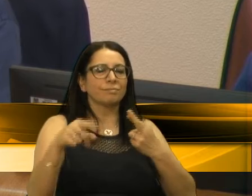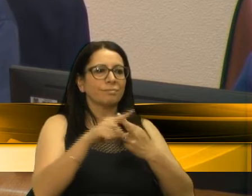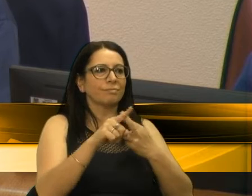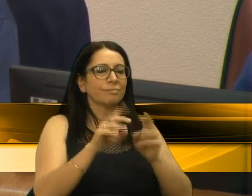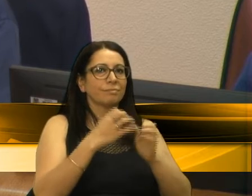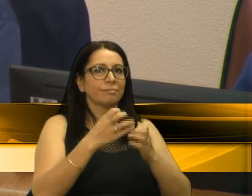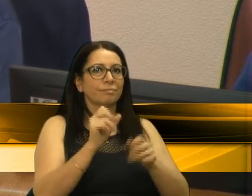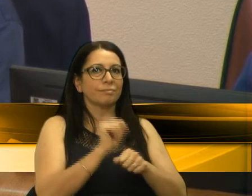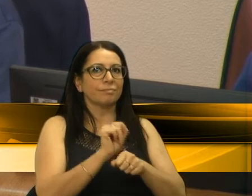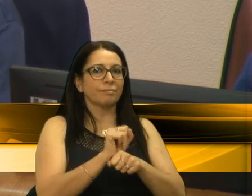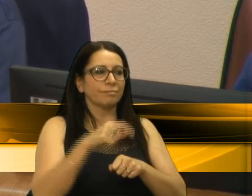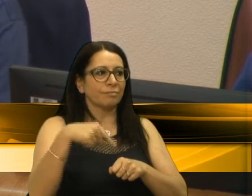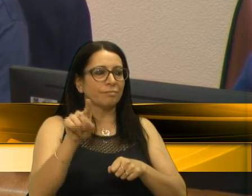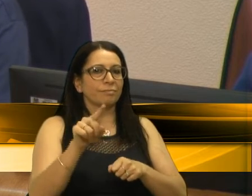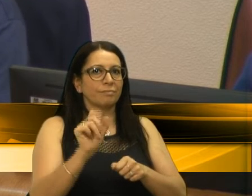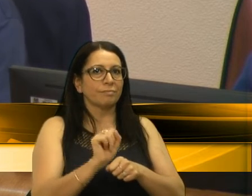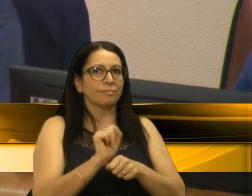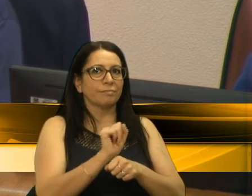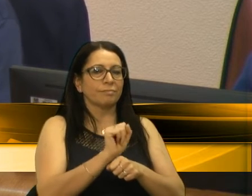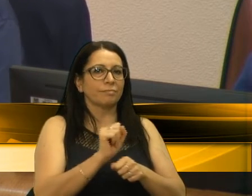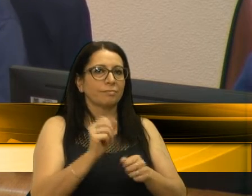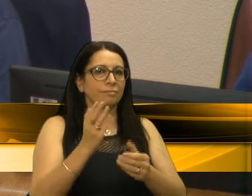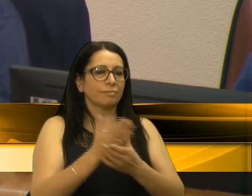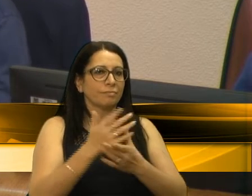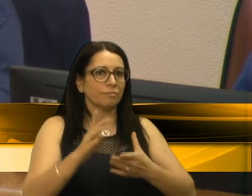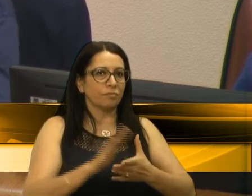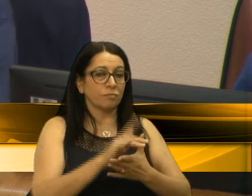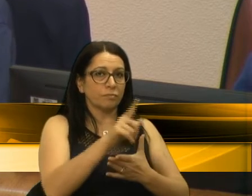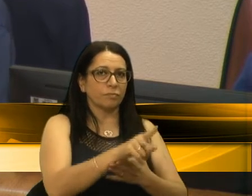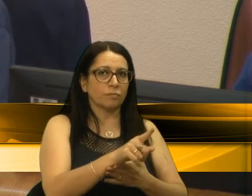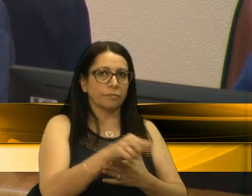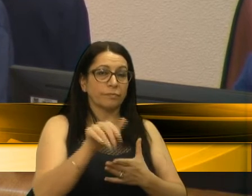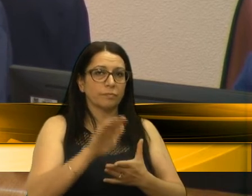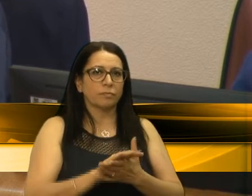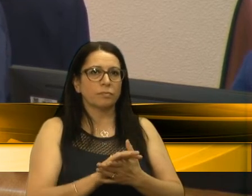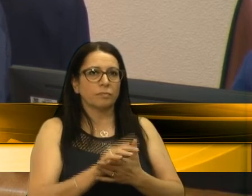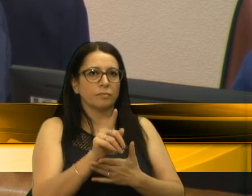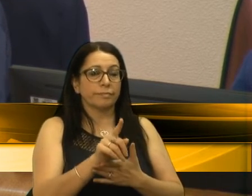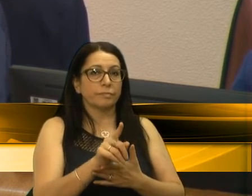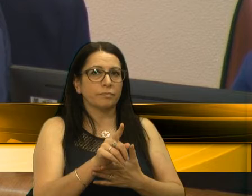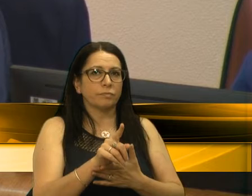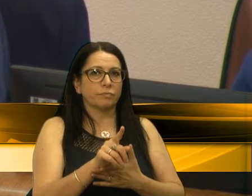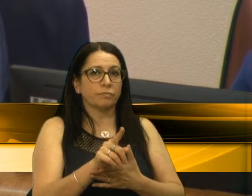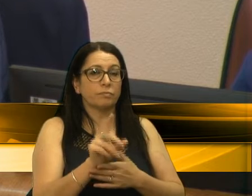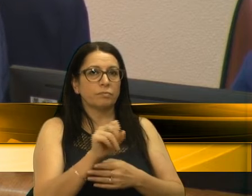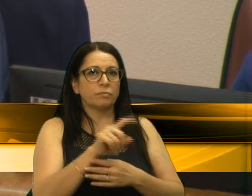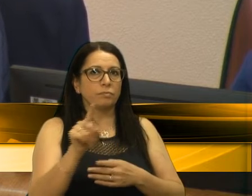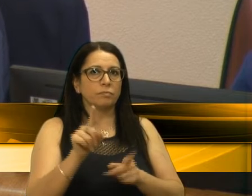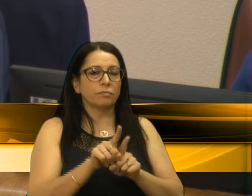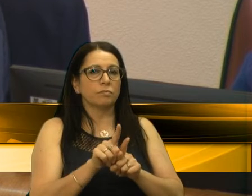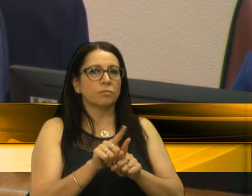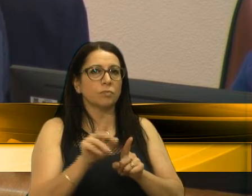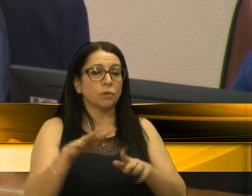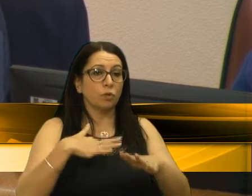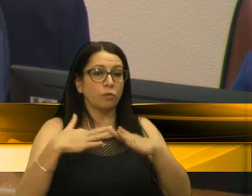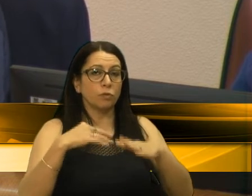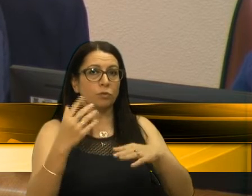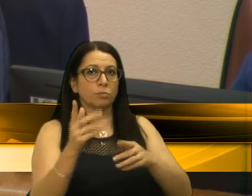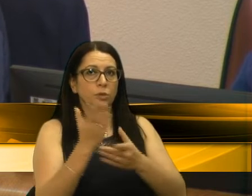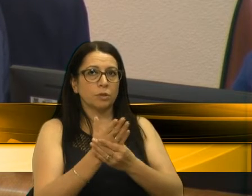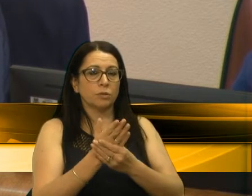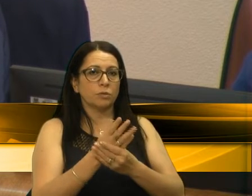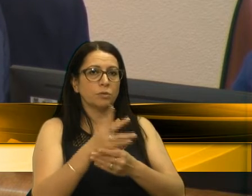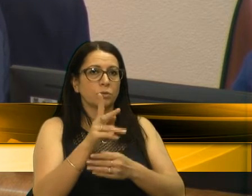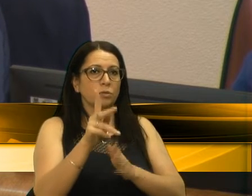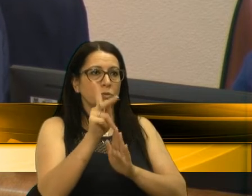as solicitações vão para a sua pasta? Elas vão para a Secretaria Municipal da Cultura? Senhor Geomir da Silva Neto, sim, hoje o fluxo do processo por parte do protocolo